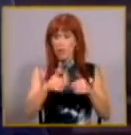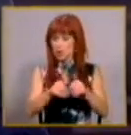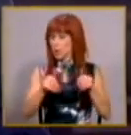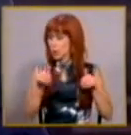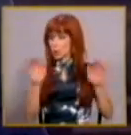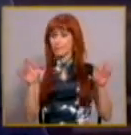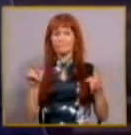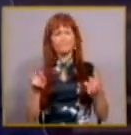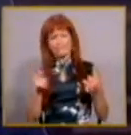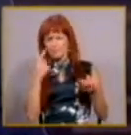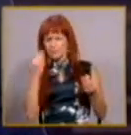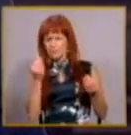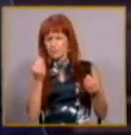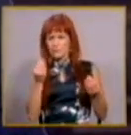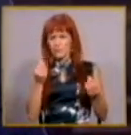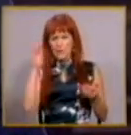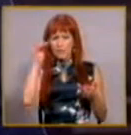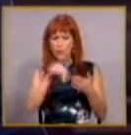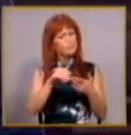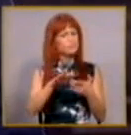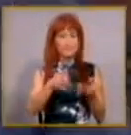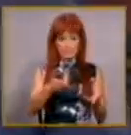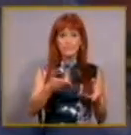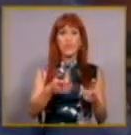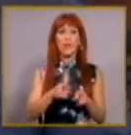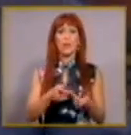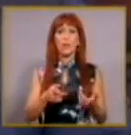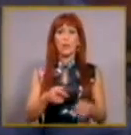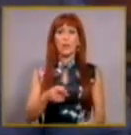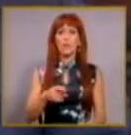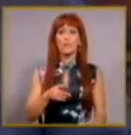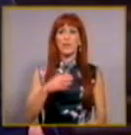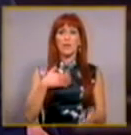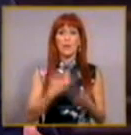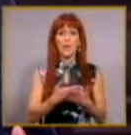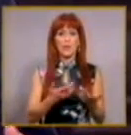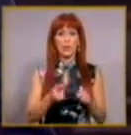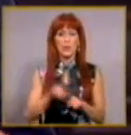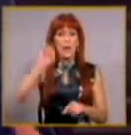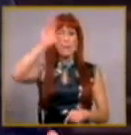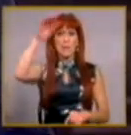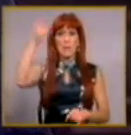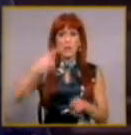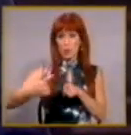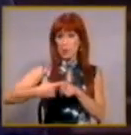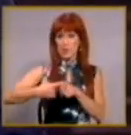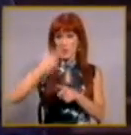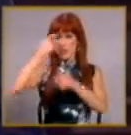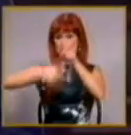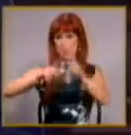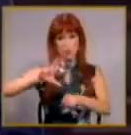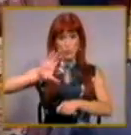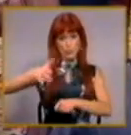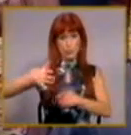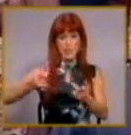retirámos essas ilações e, portanto, colocando em primeiro lugar o interesse das pessoas e do